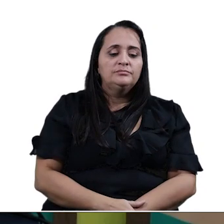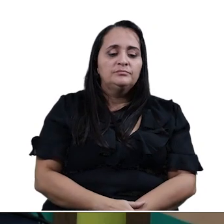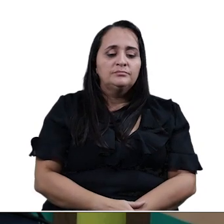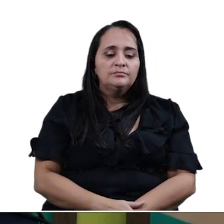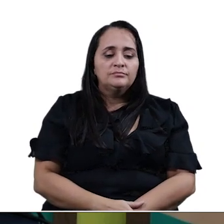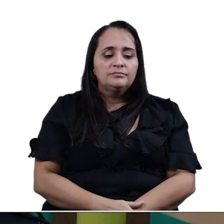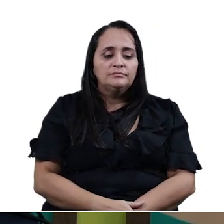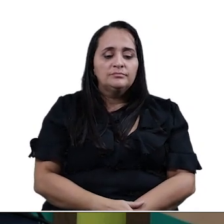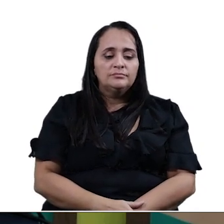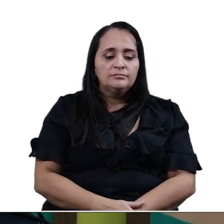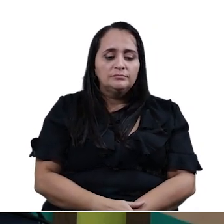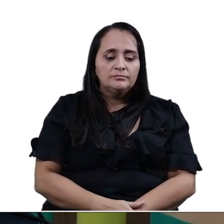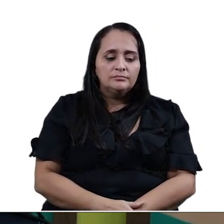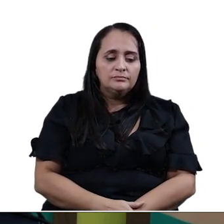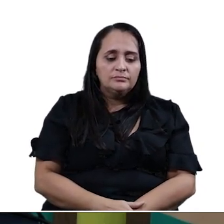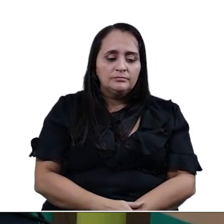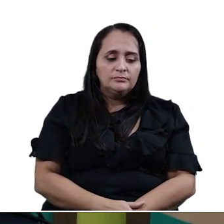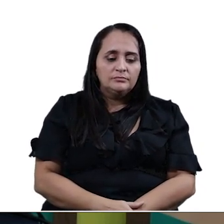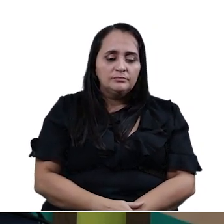Vamos lá.